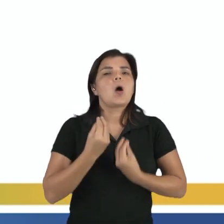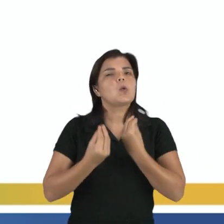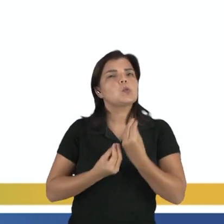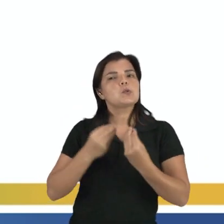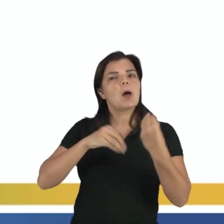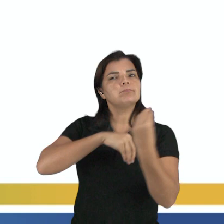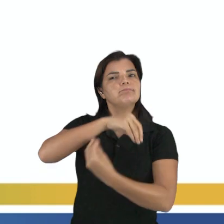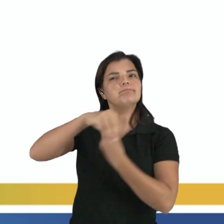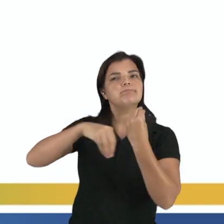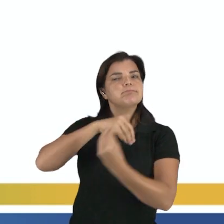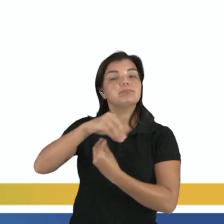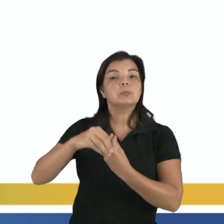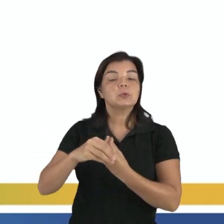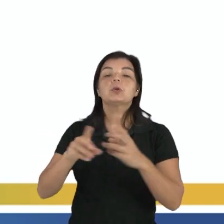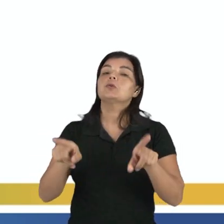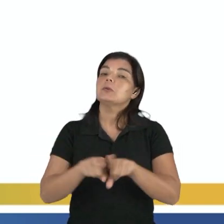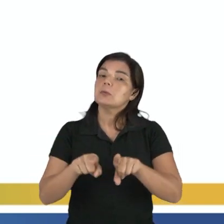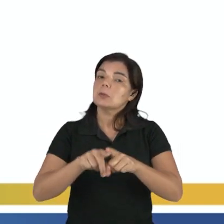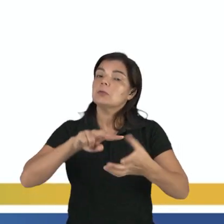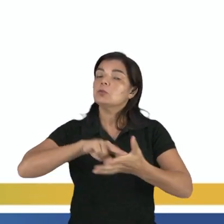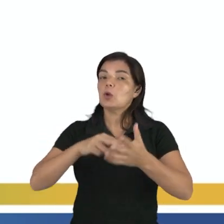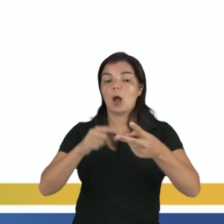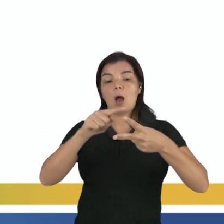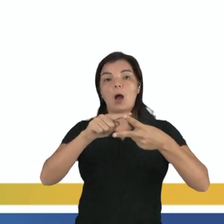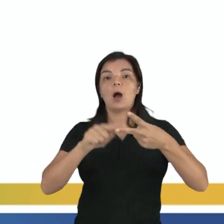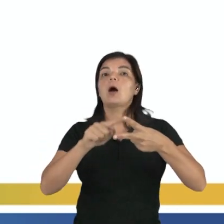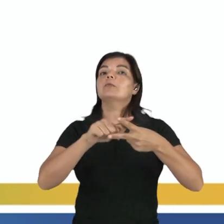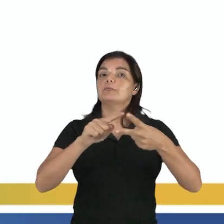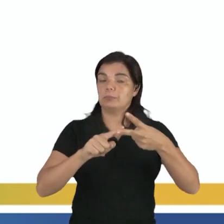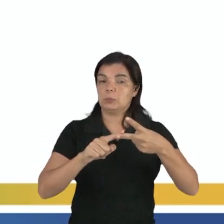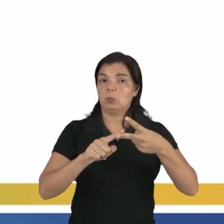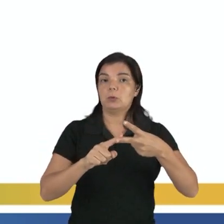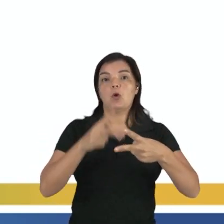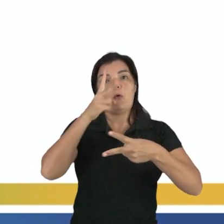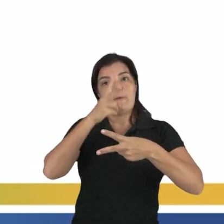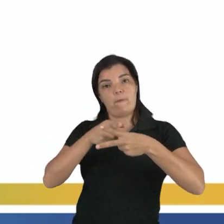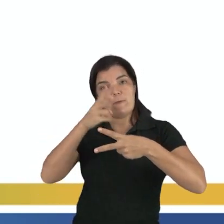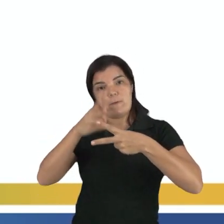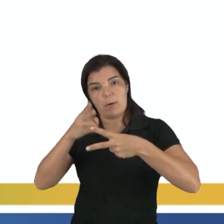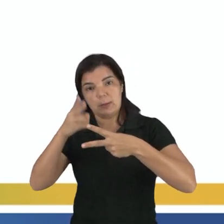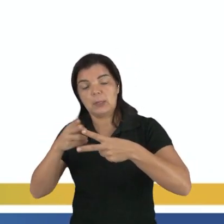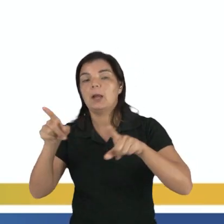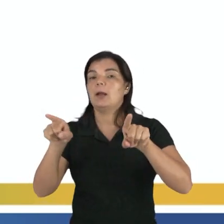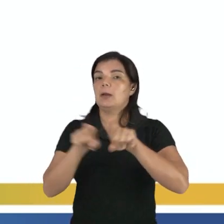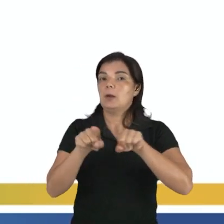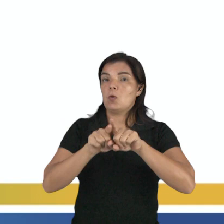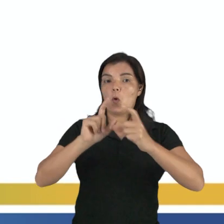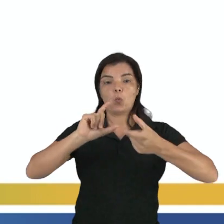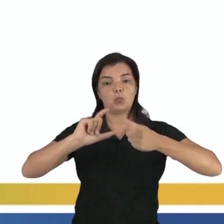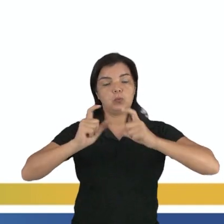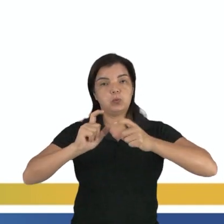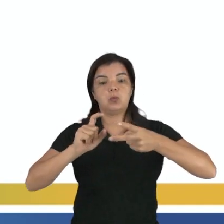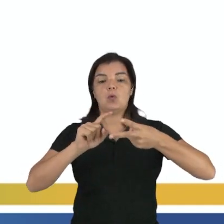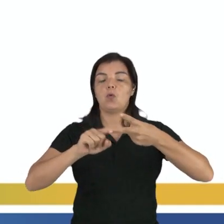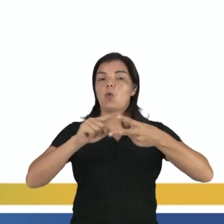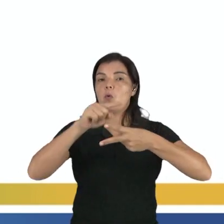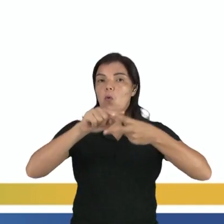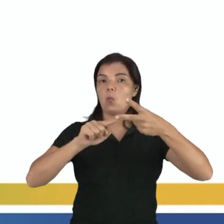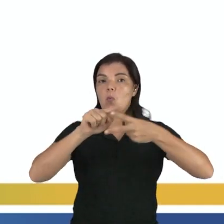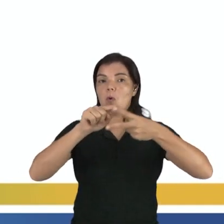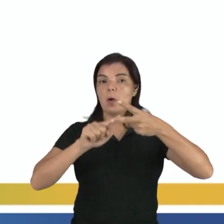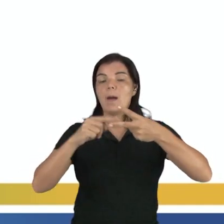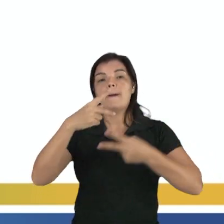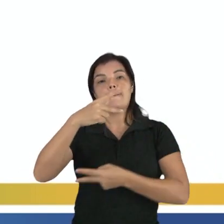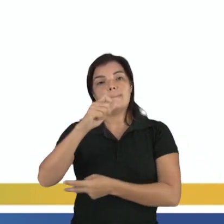a associação mista né Associação mista quando eu tenho os dois sistemas tanto insere Tá